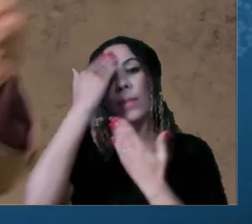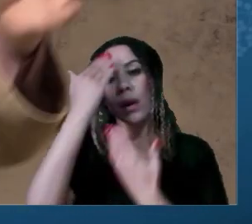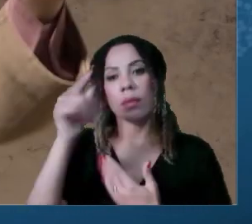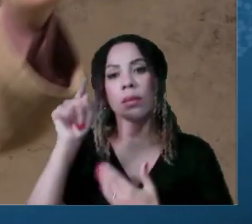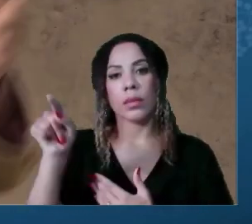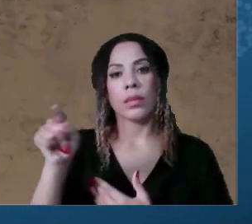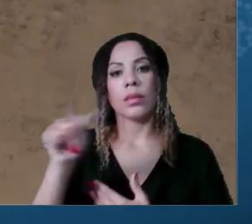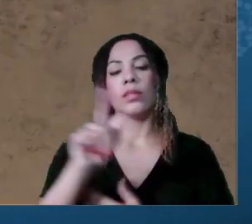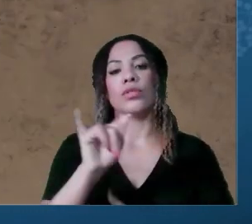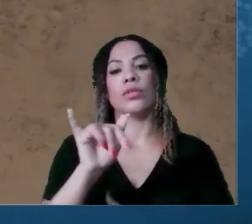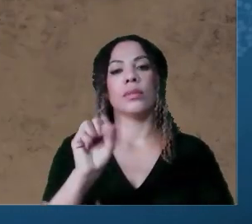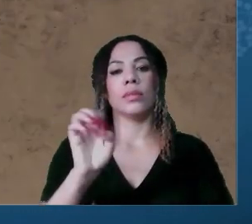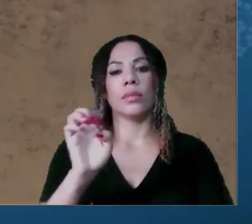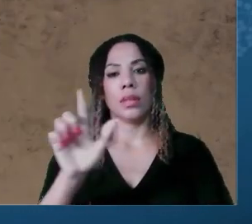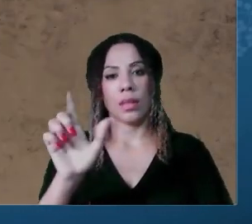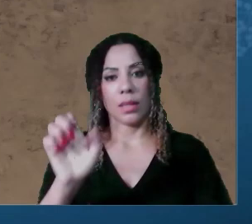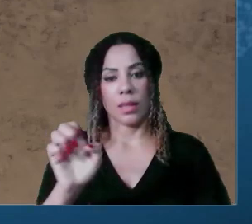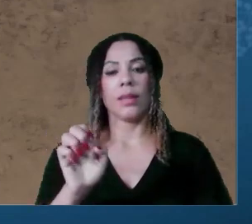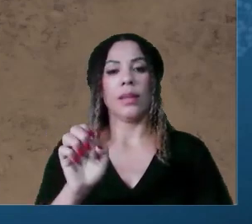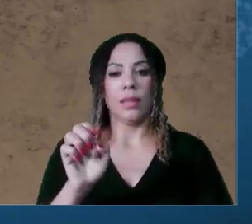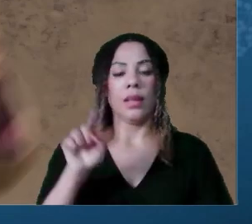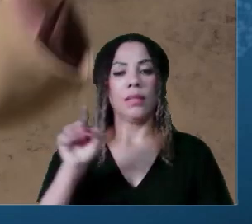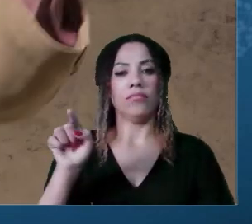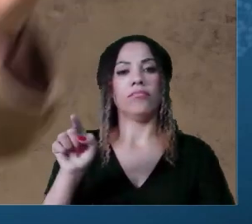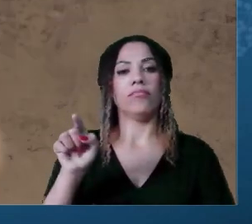Gisele, a nossa...